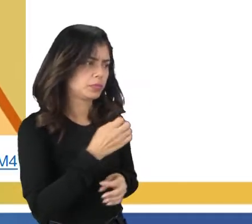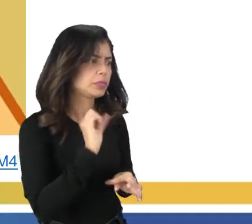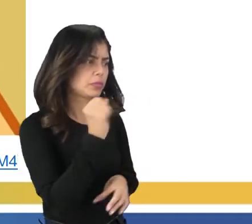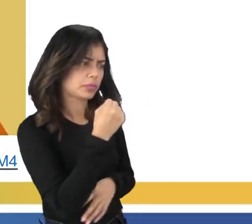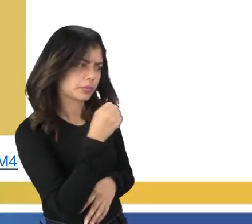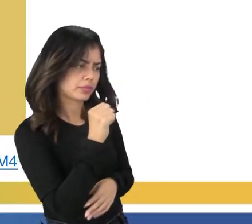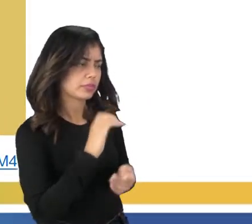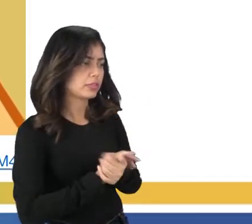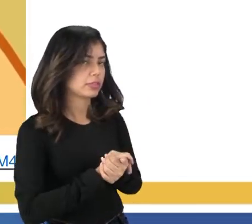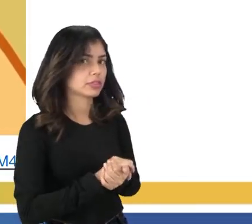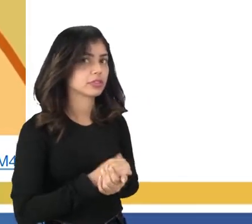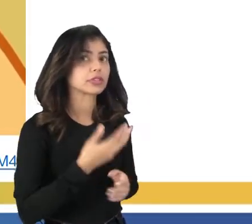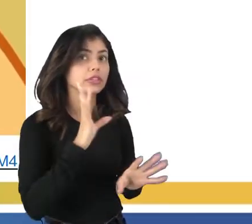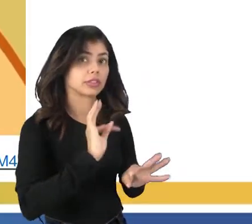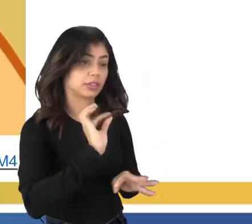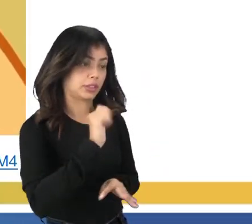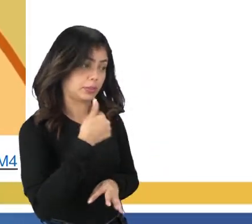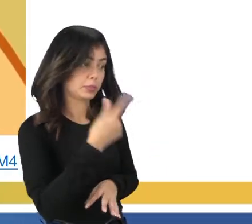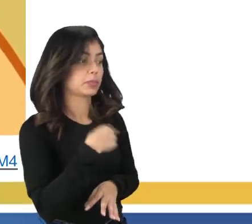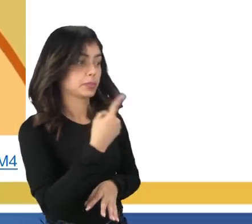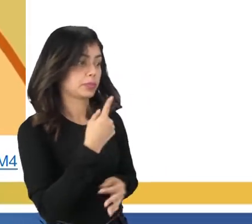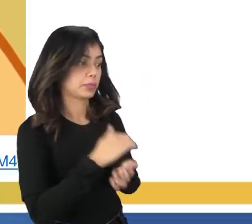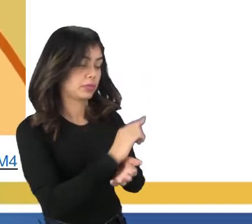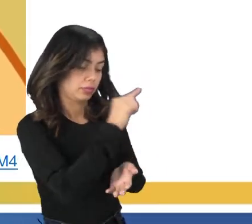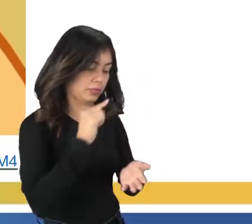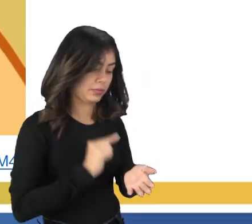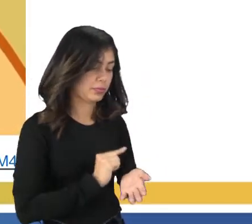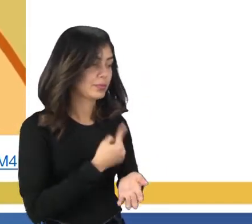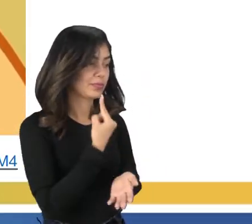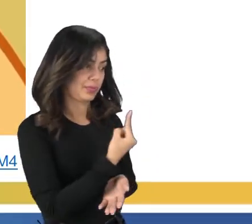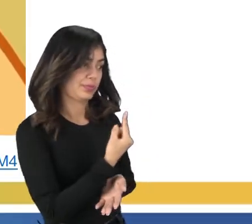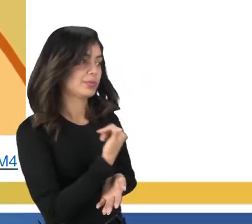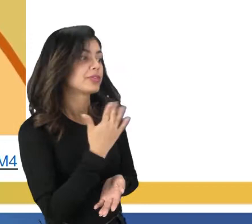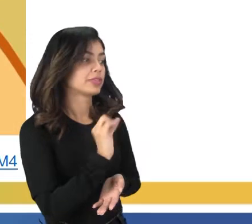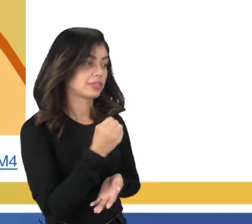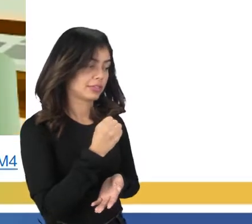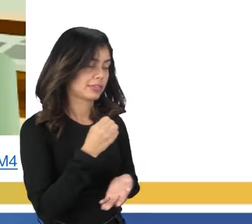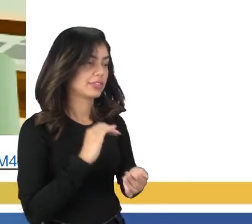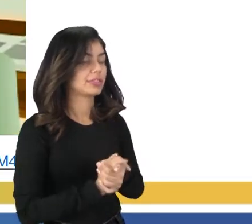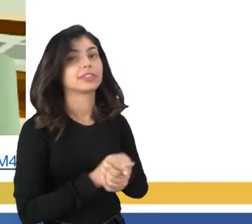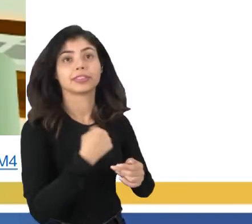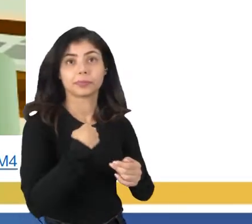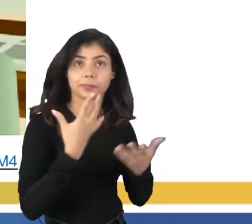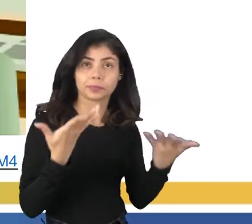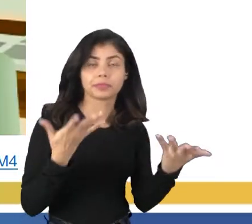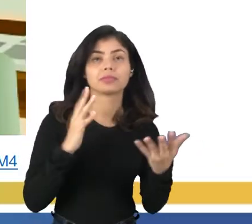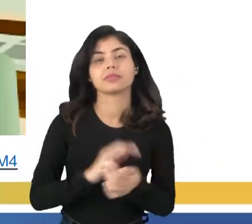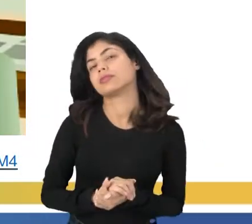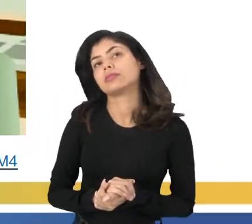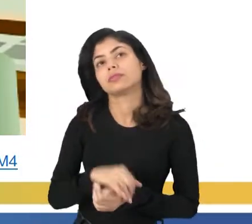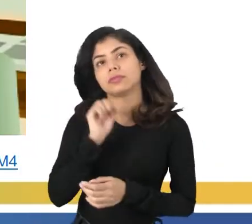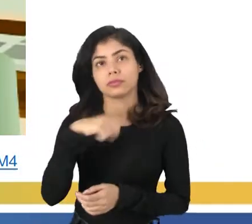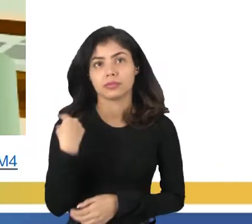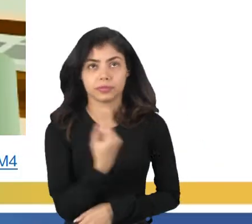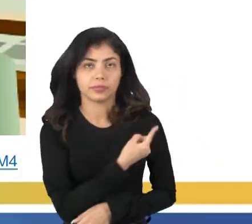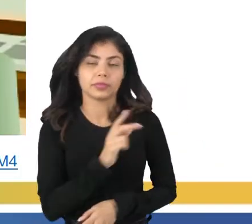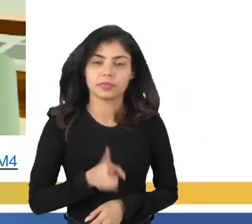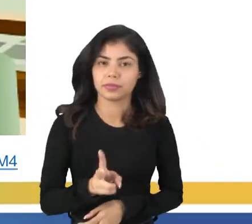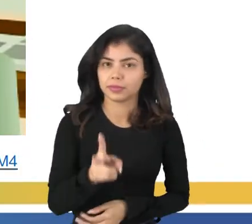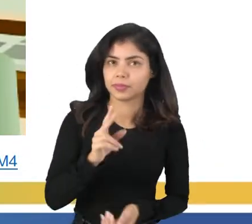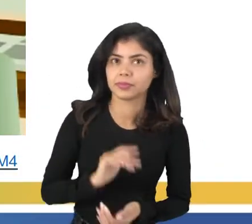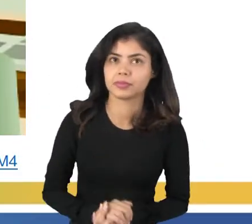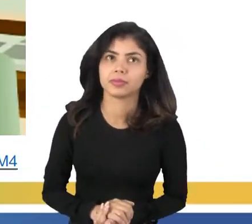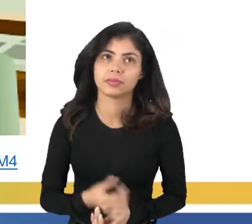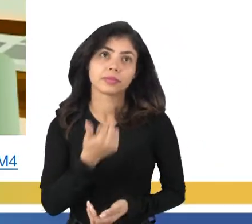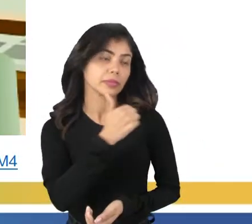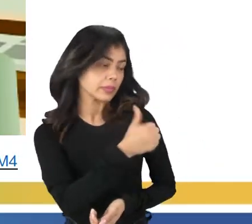obtém 8. Logo, acrescento 10. E fica com 18, igual que eu. Continuamos com o outro.